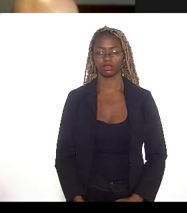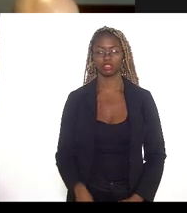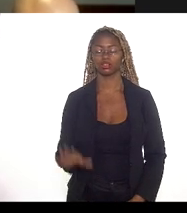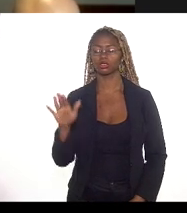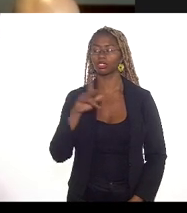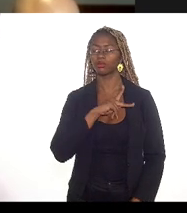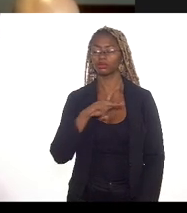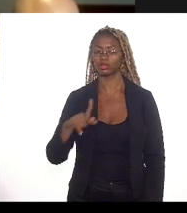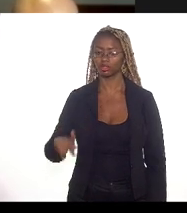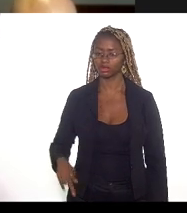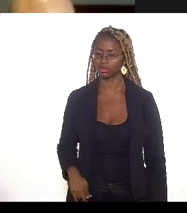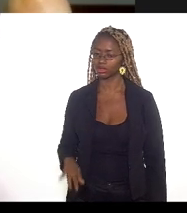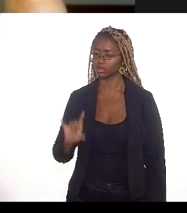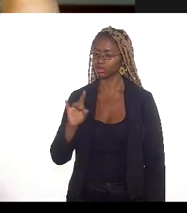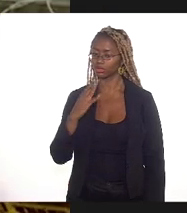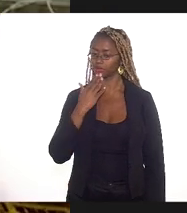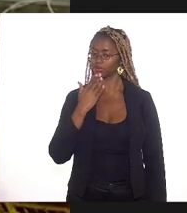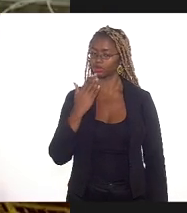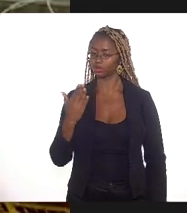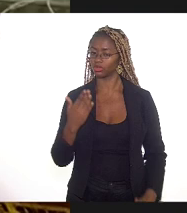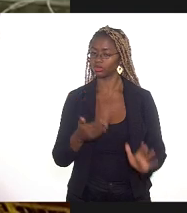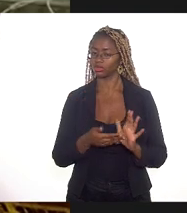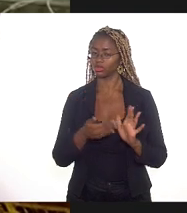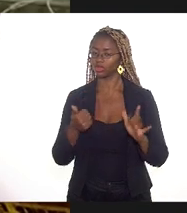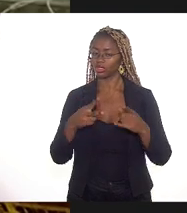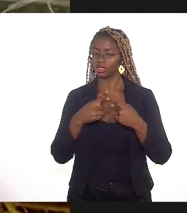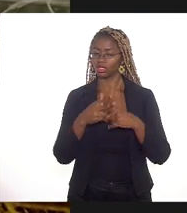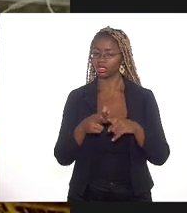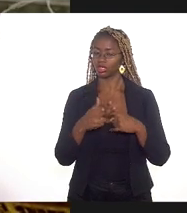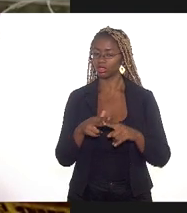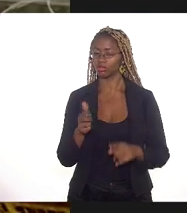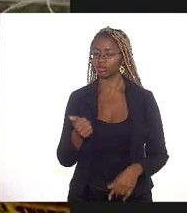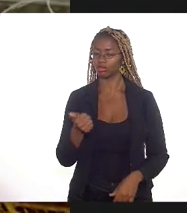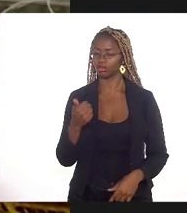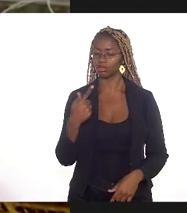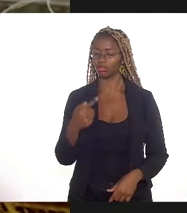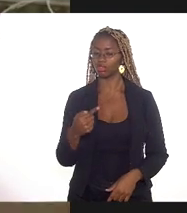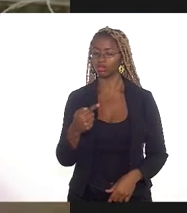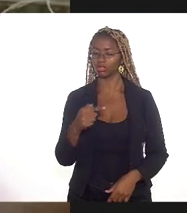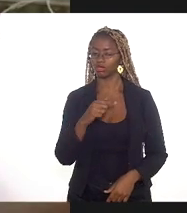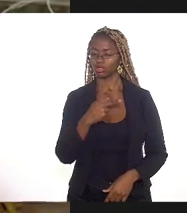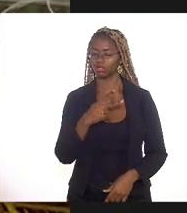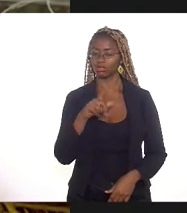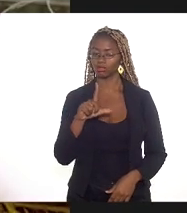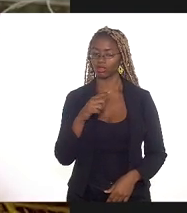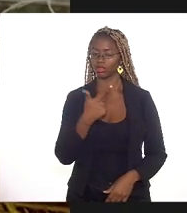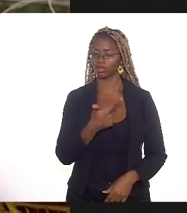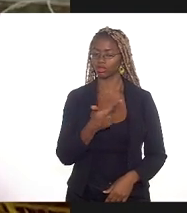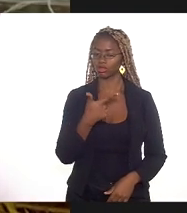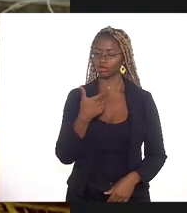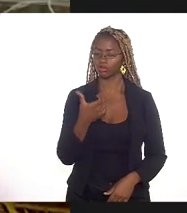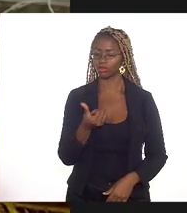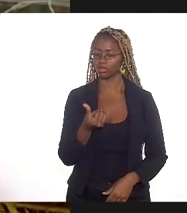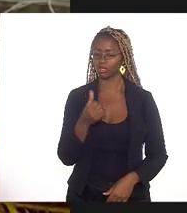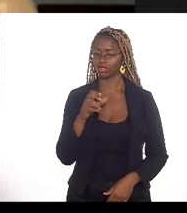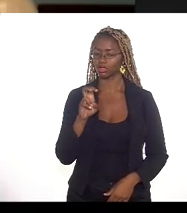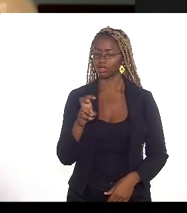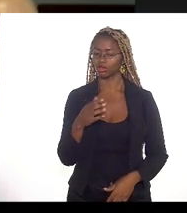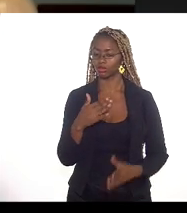presidente, só para solicitar a retirada da emenda 17 ao PL 265, por